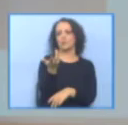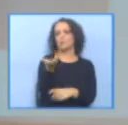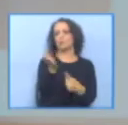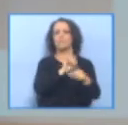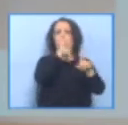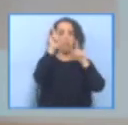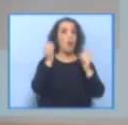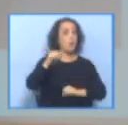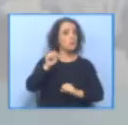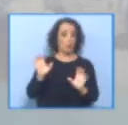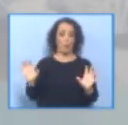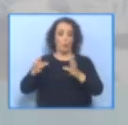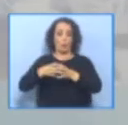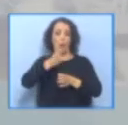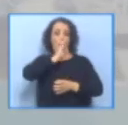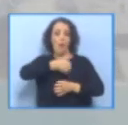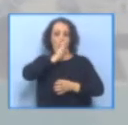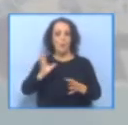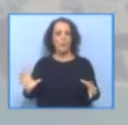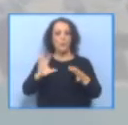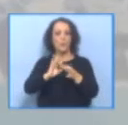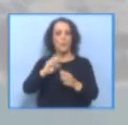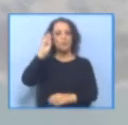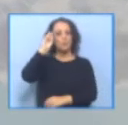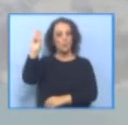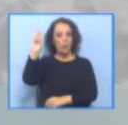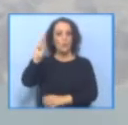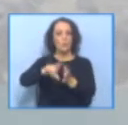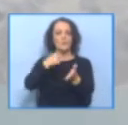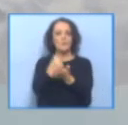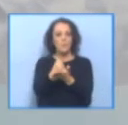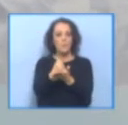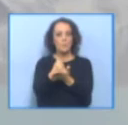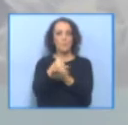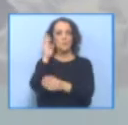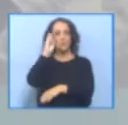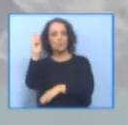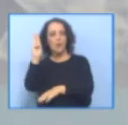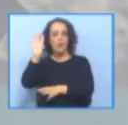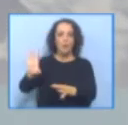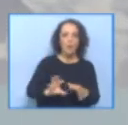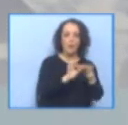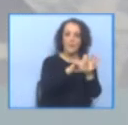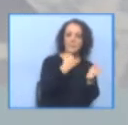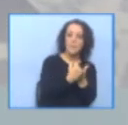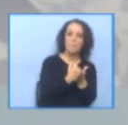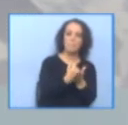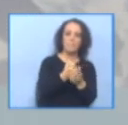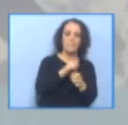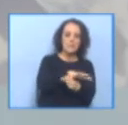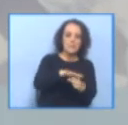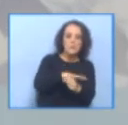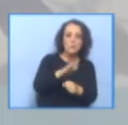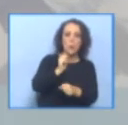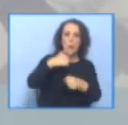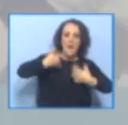as comunidades estão habituadas a associar os escoteiros particularmente a momentos de crise em que eles atuam